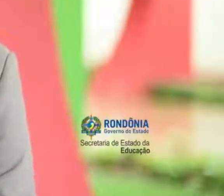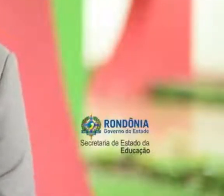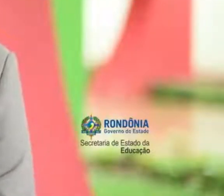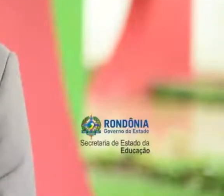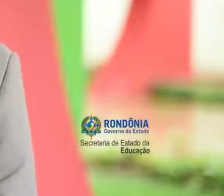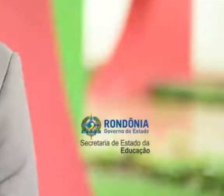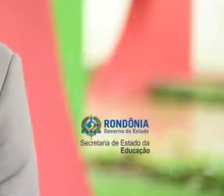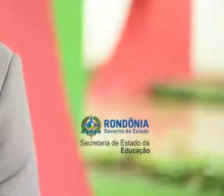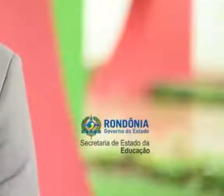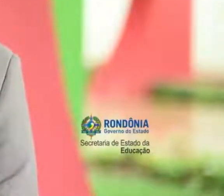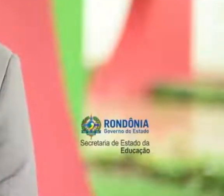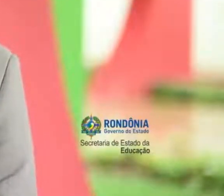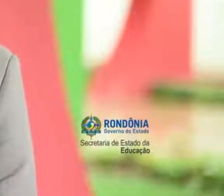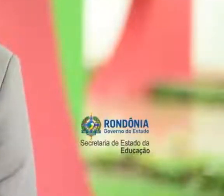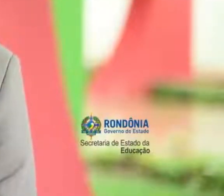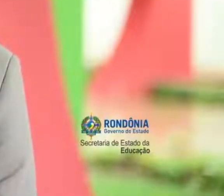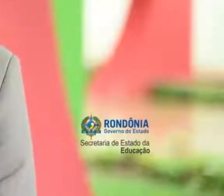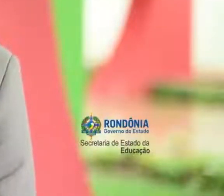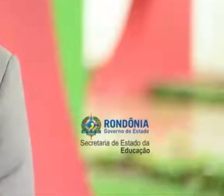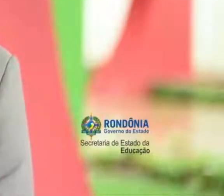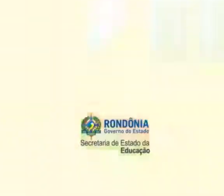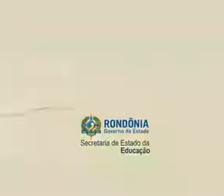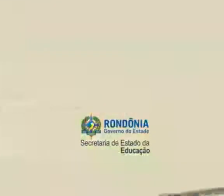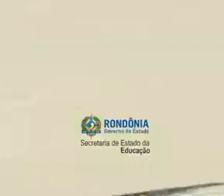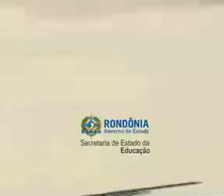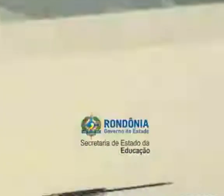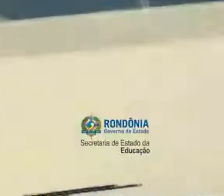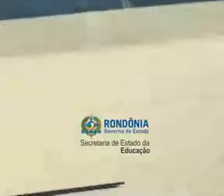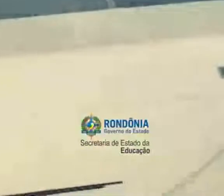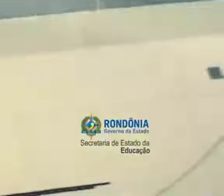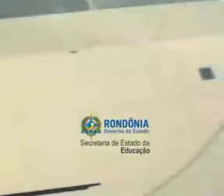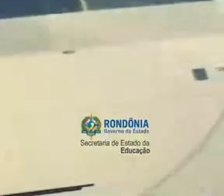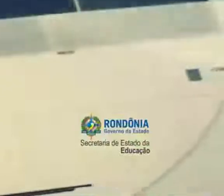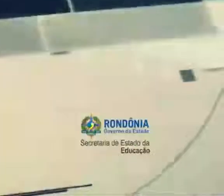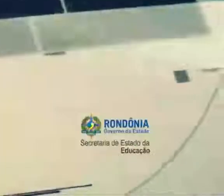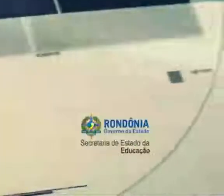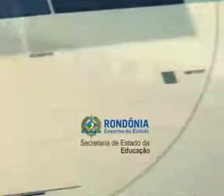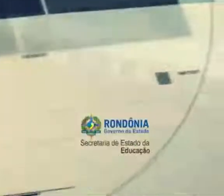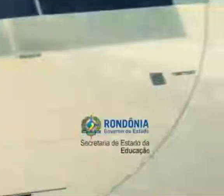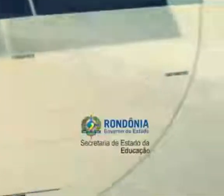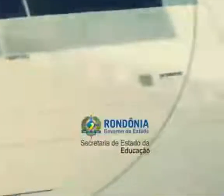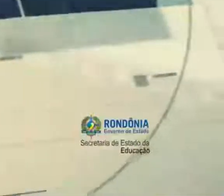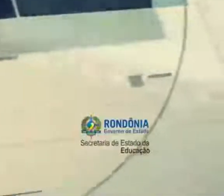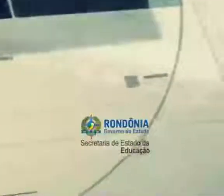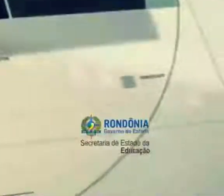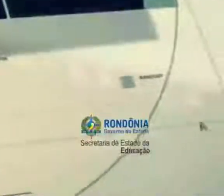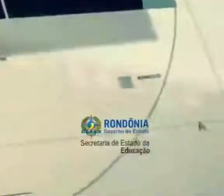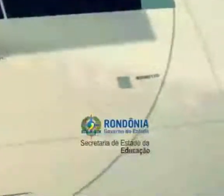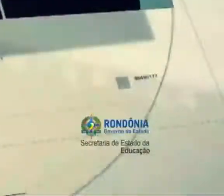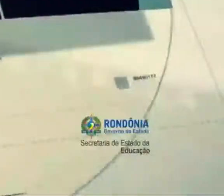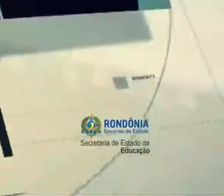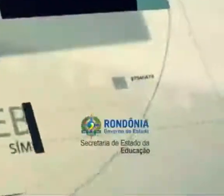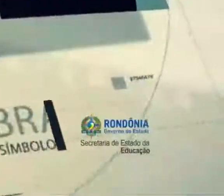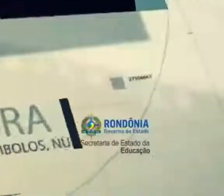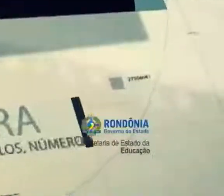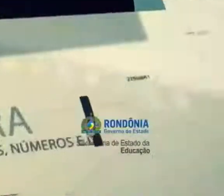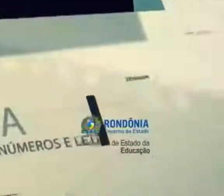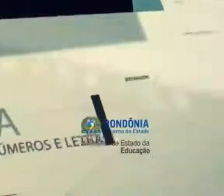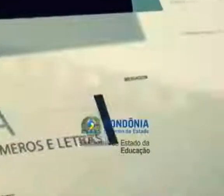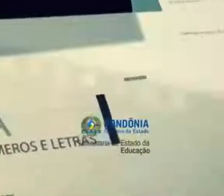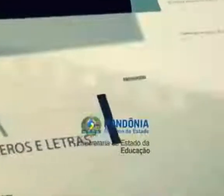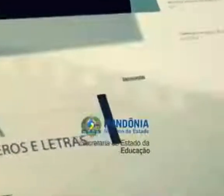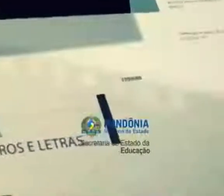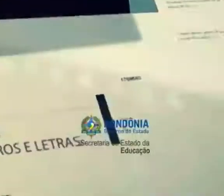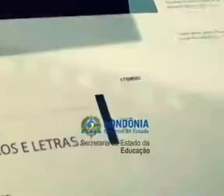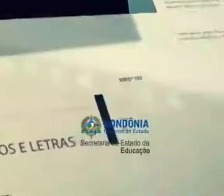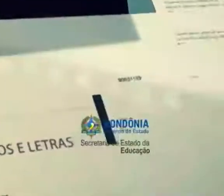x também pode ser chamada de um polinômio. As próximas aulas serão dedicadas ao estudo da resolução de equações algébricas de qualquer